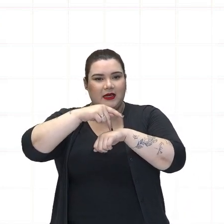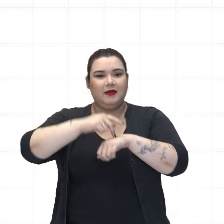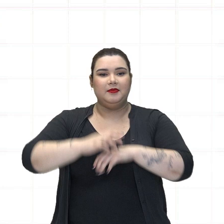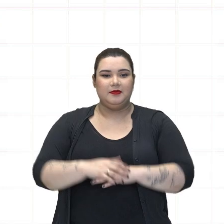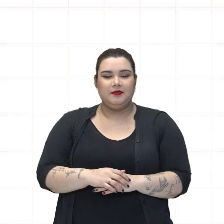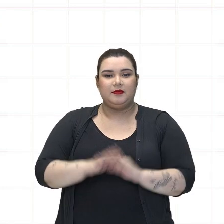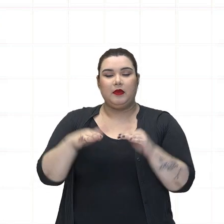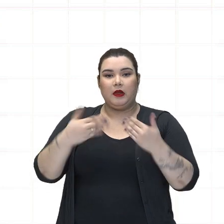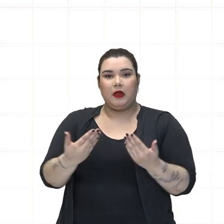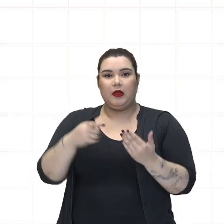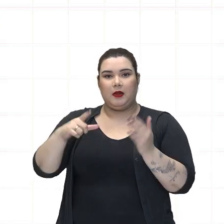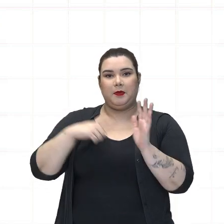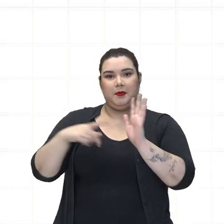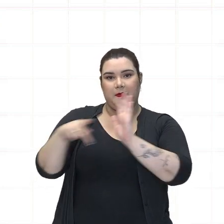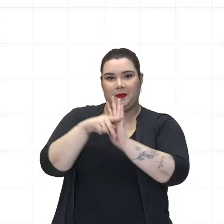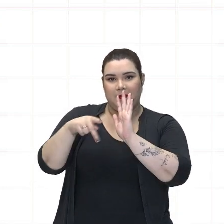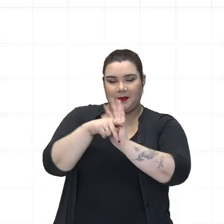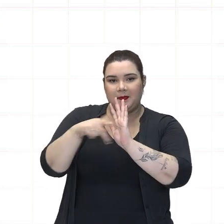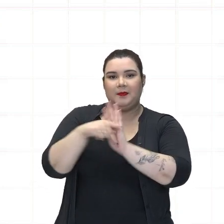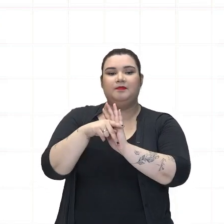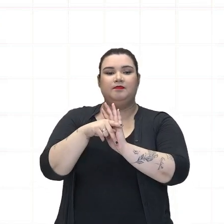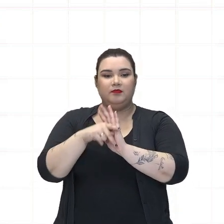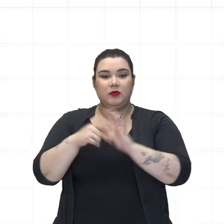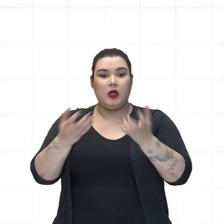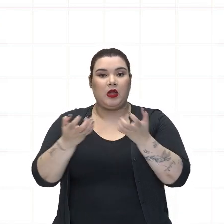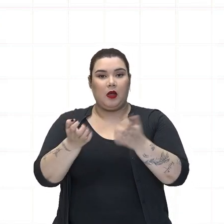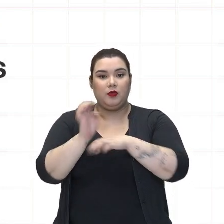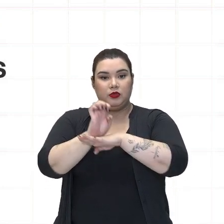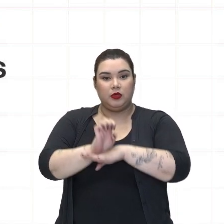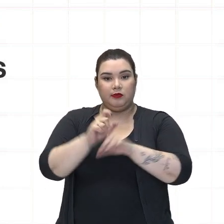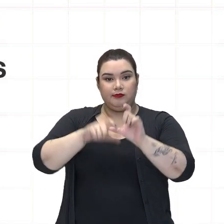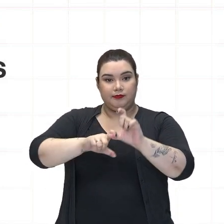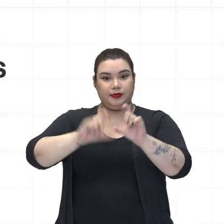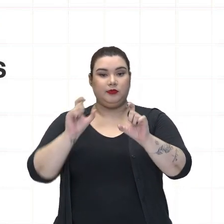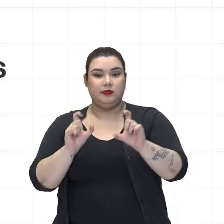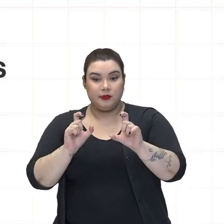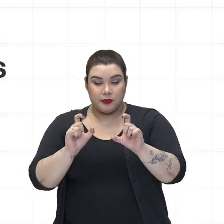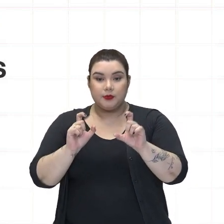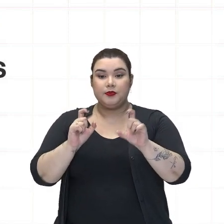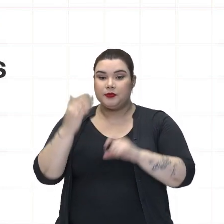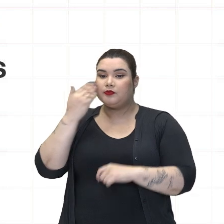né? Não quer se tornar um Estado independente, como a gente pode ver na próxima tela, né?